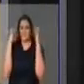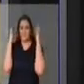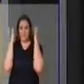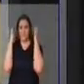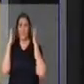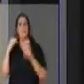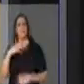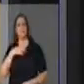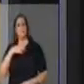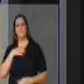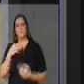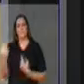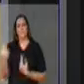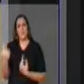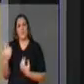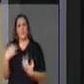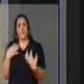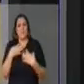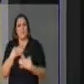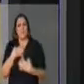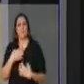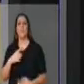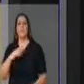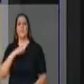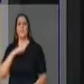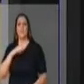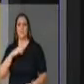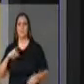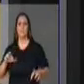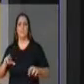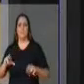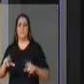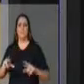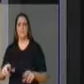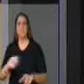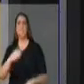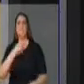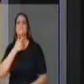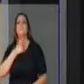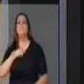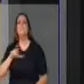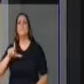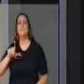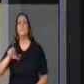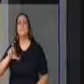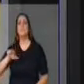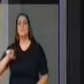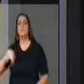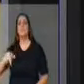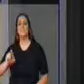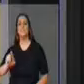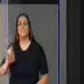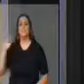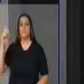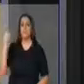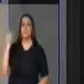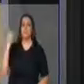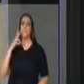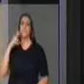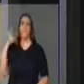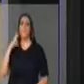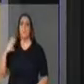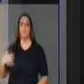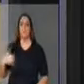meu também. Eu sou portadora de câncer de laringe, ex-fumante, tenho 45